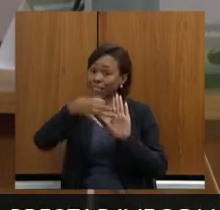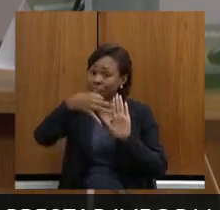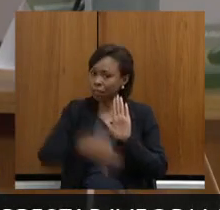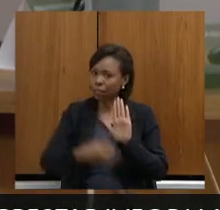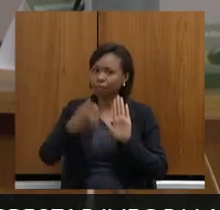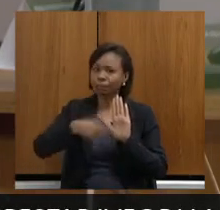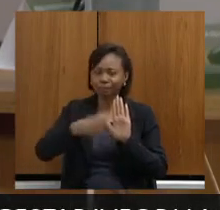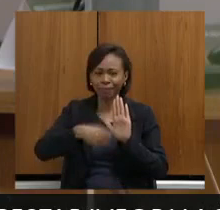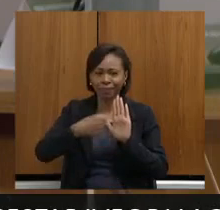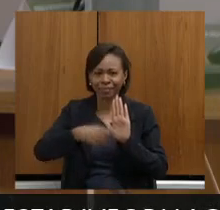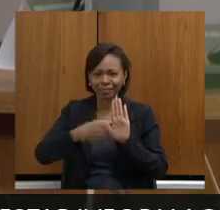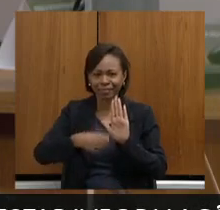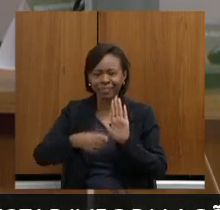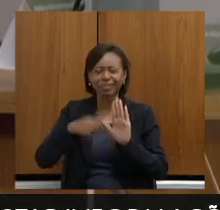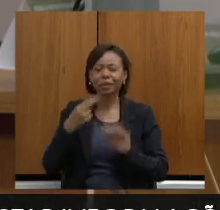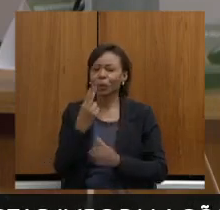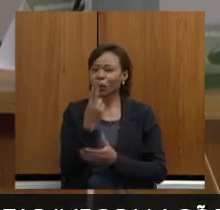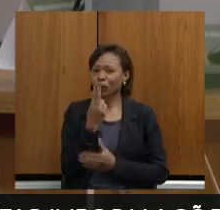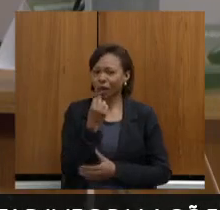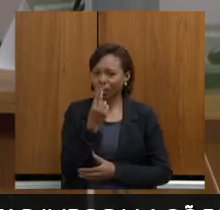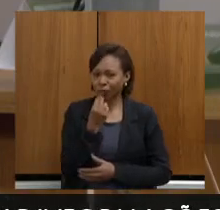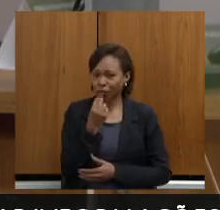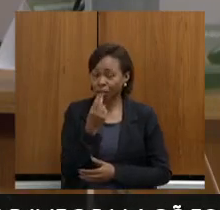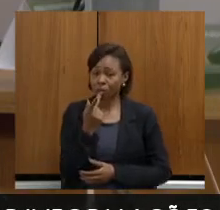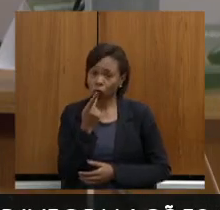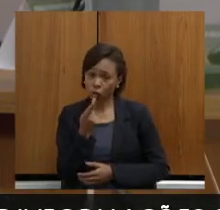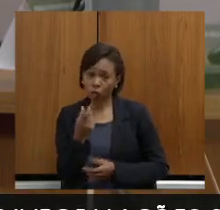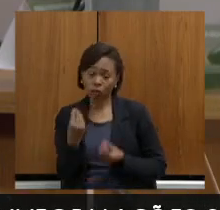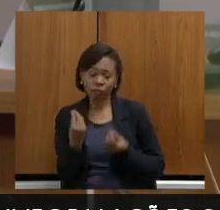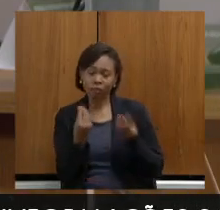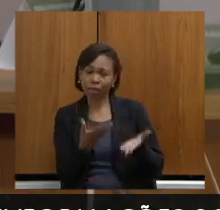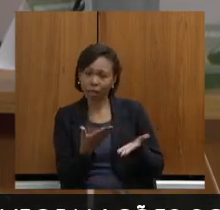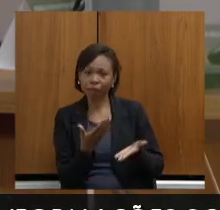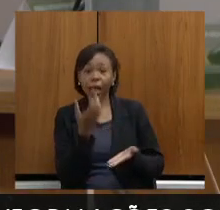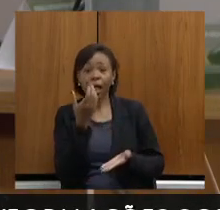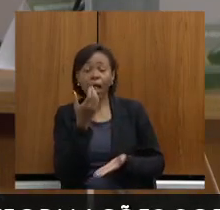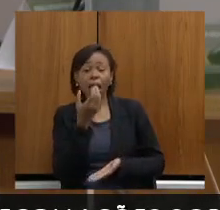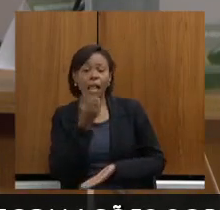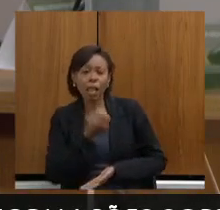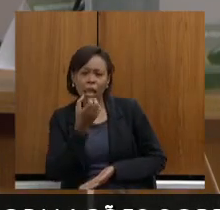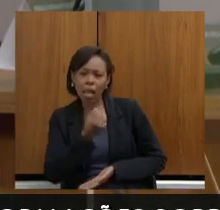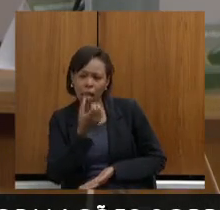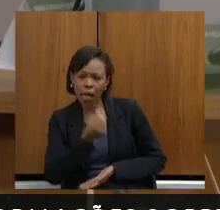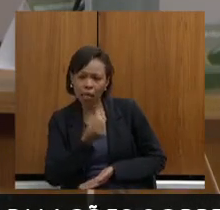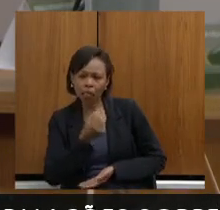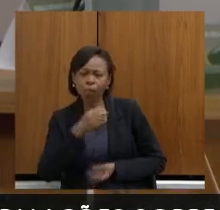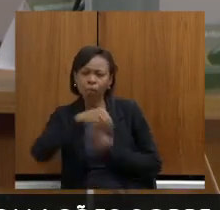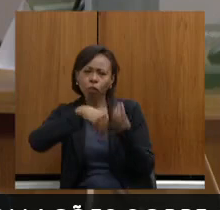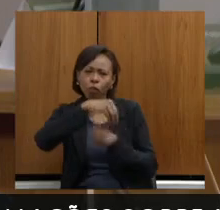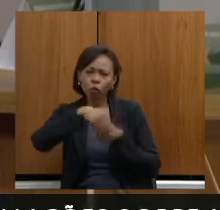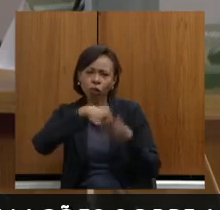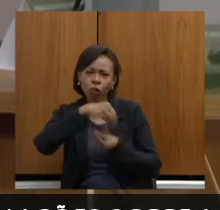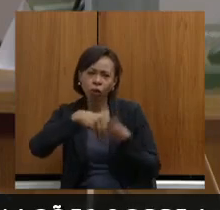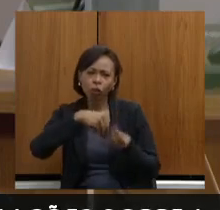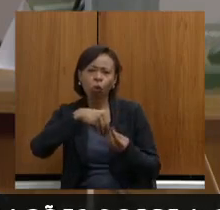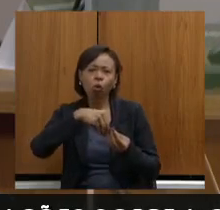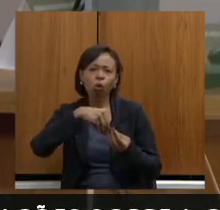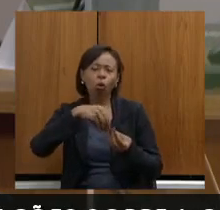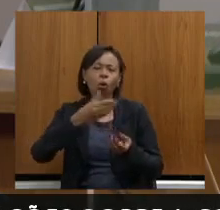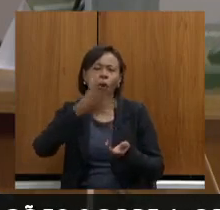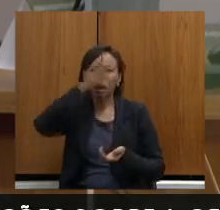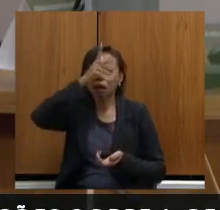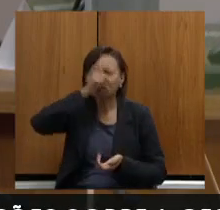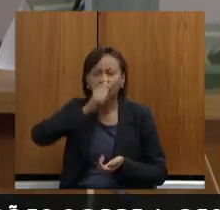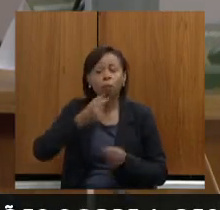a nutricionista disse que oferecia leite para as crianças através do strogonoff de frango porque ela